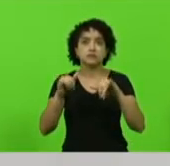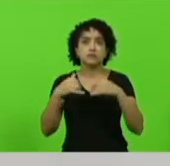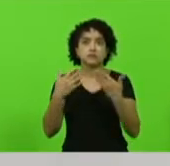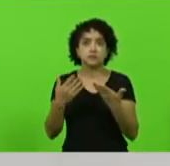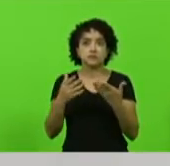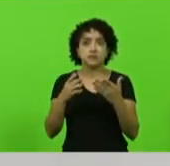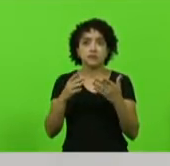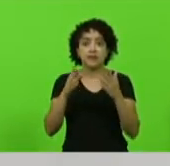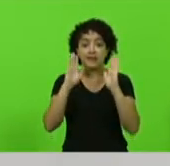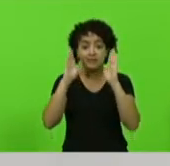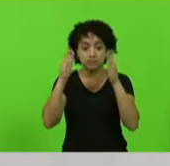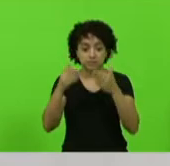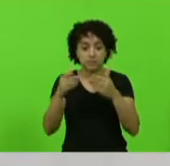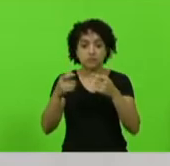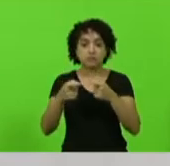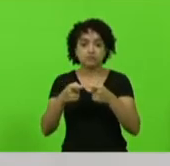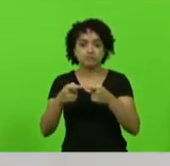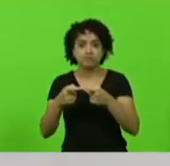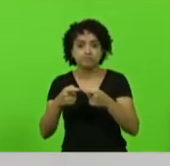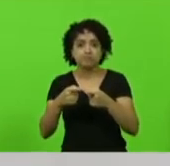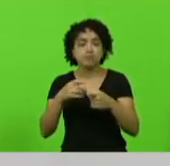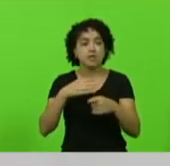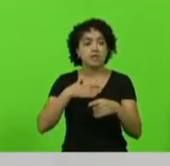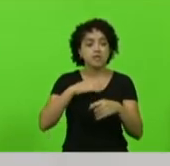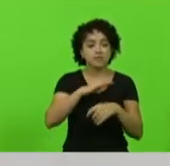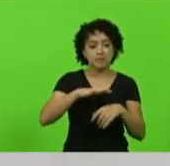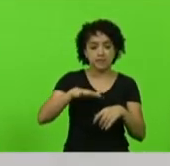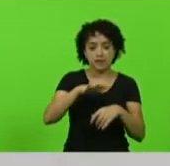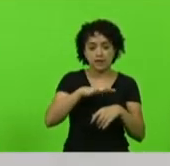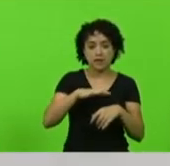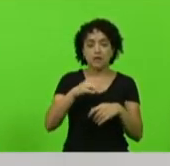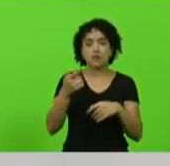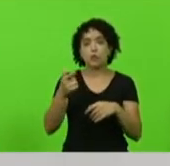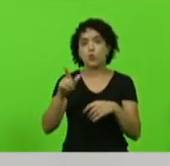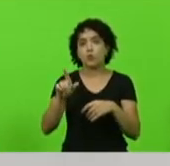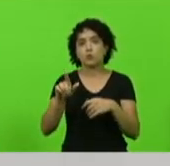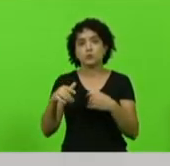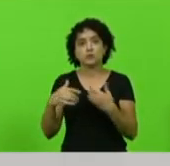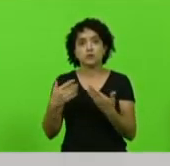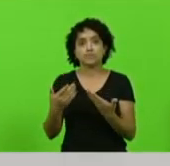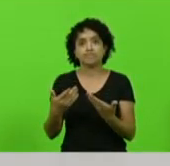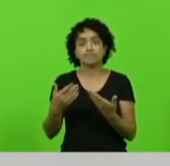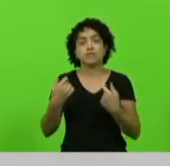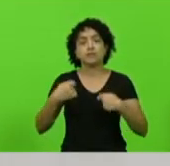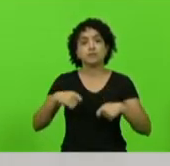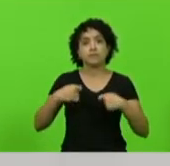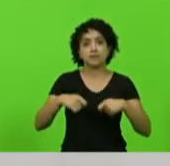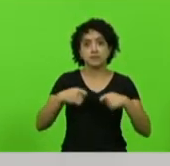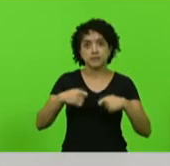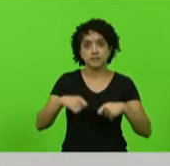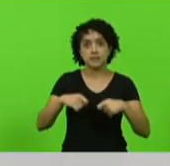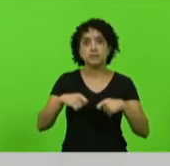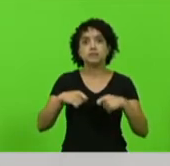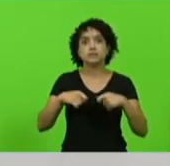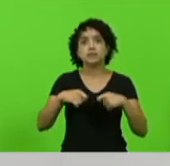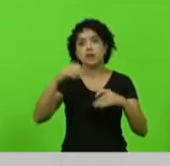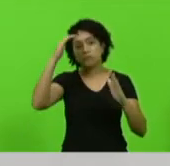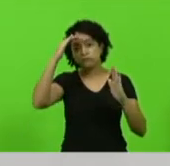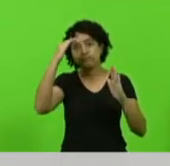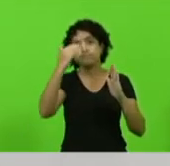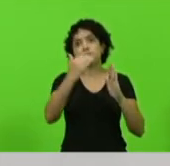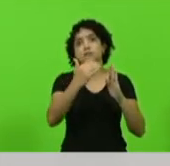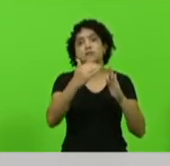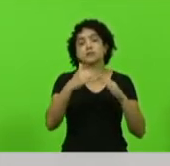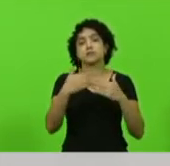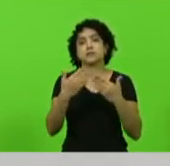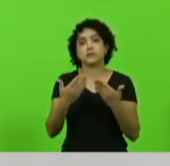específica da medicina, seja da minha área, seja de outras, mas é isso que nos deve nortear para que a gente possa sair